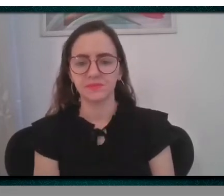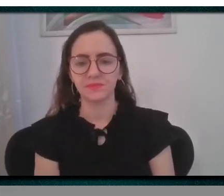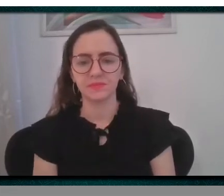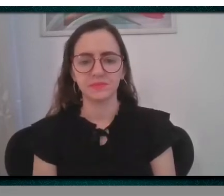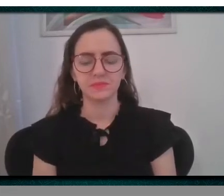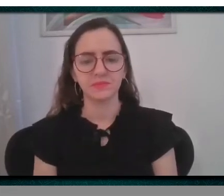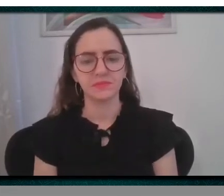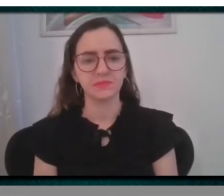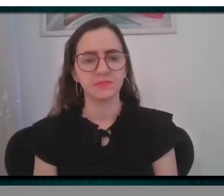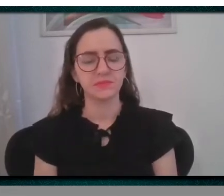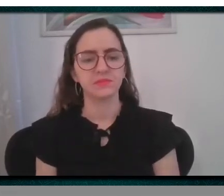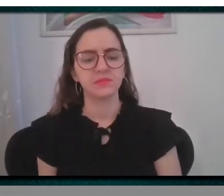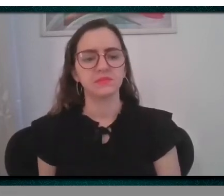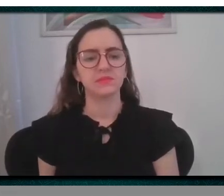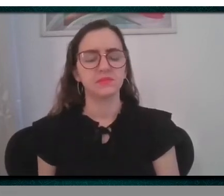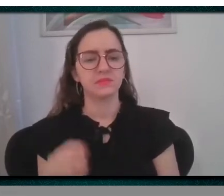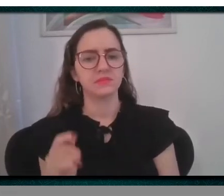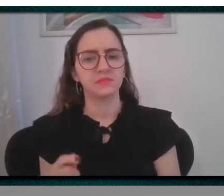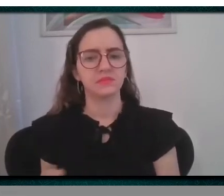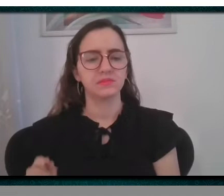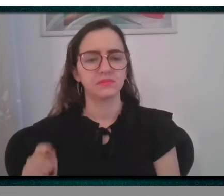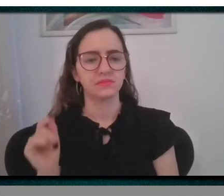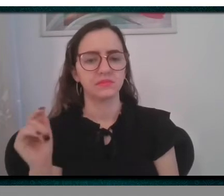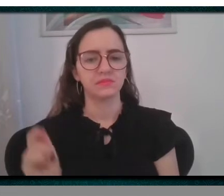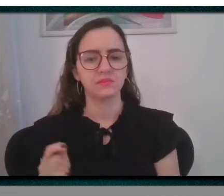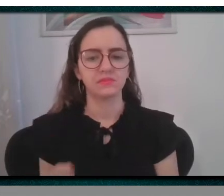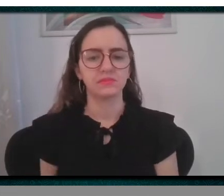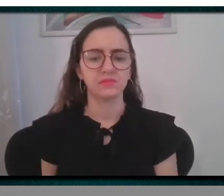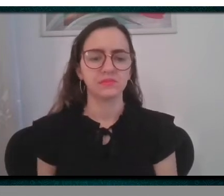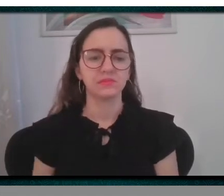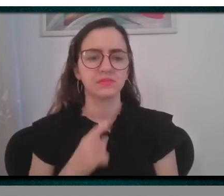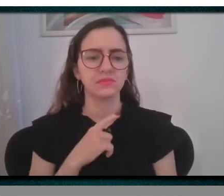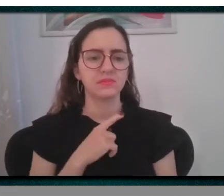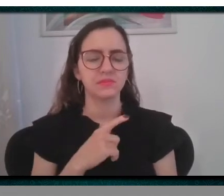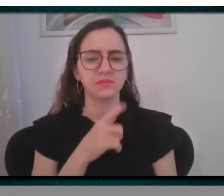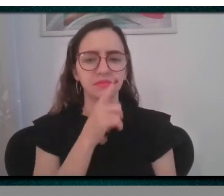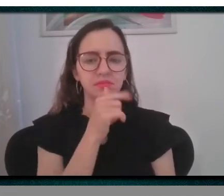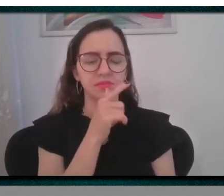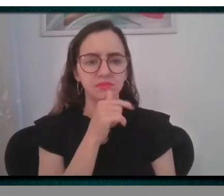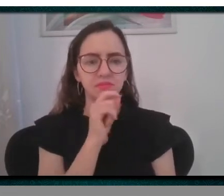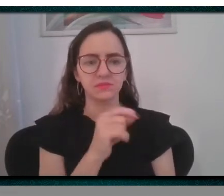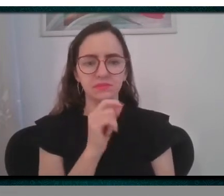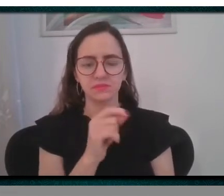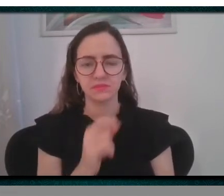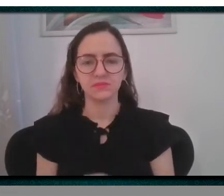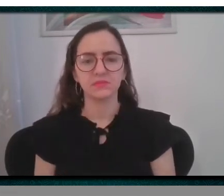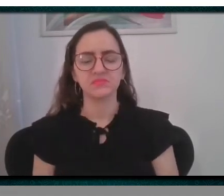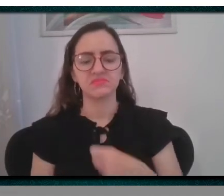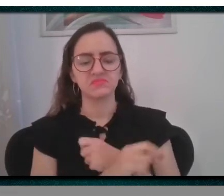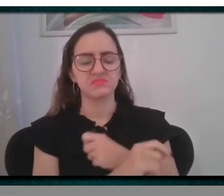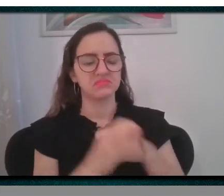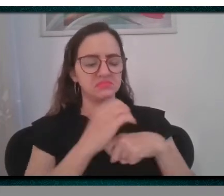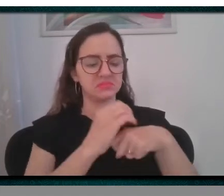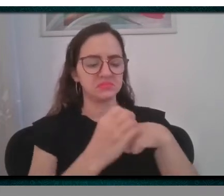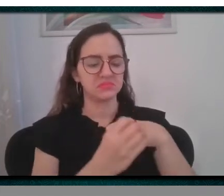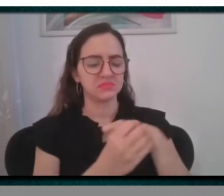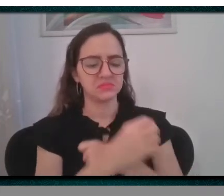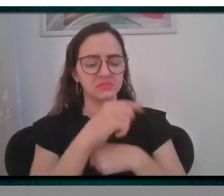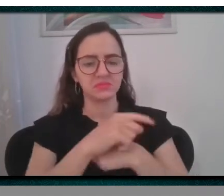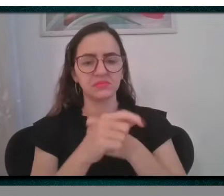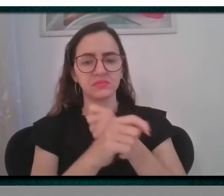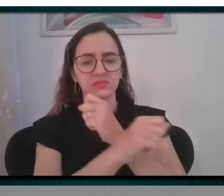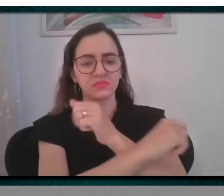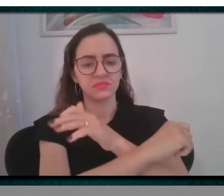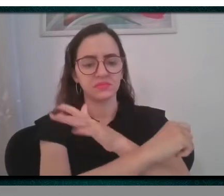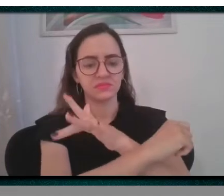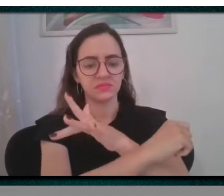a água, ela leva várias moléculas ácidas a se ionizar, tá bom? Então, o HCl,